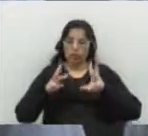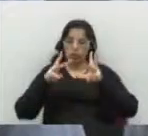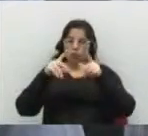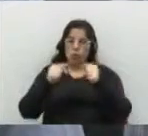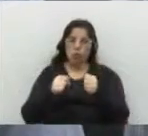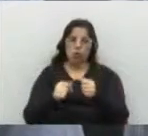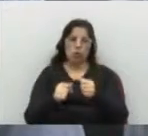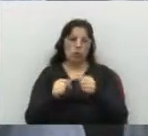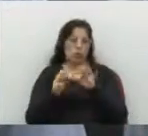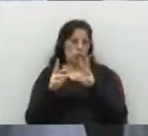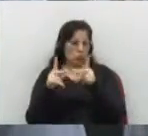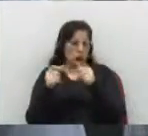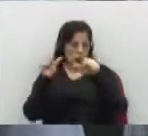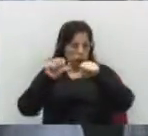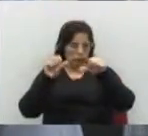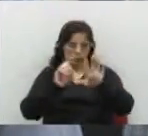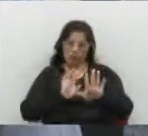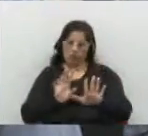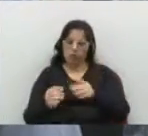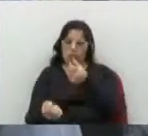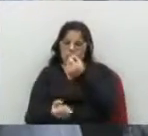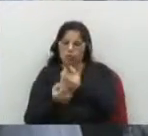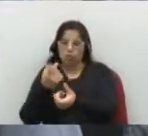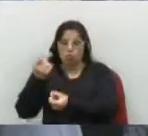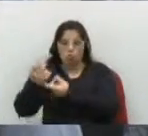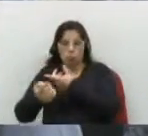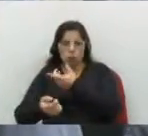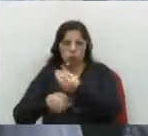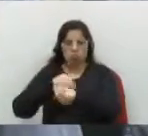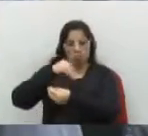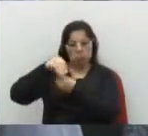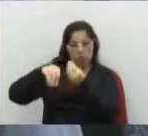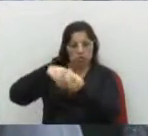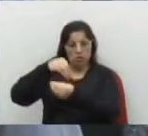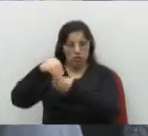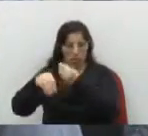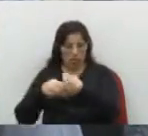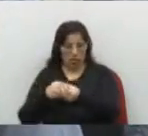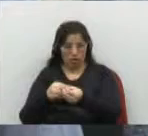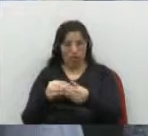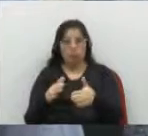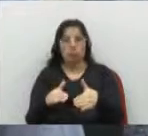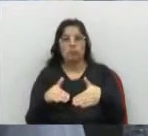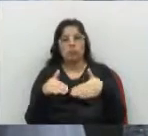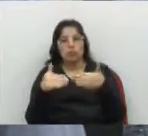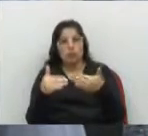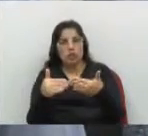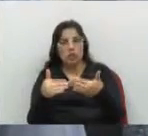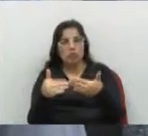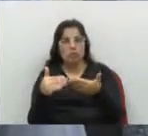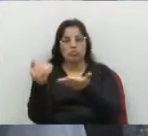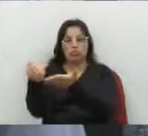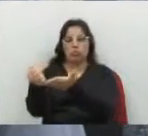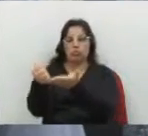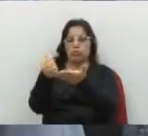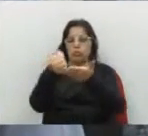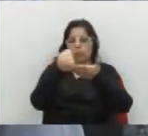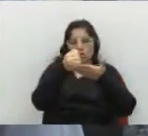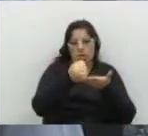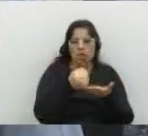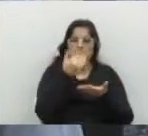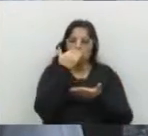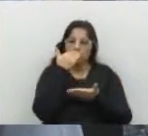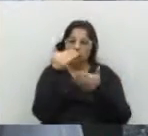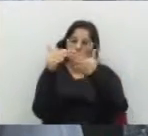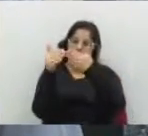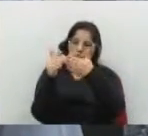alguns grãos de feijão estavam embolorados. E quando veio, foi pedido novamente para se trocar,